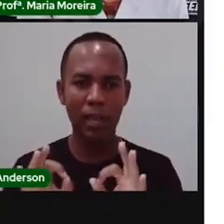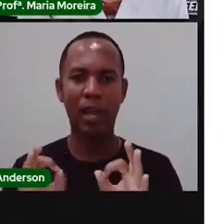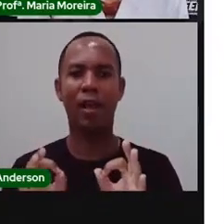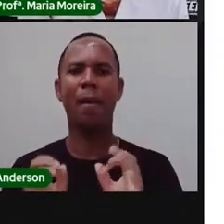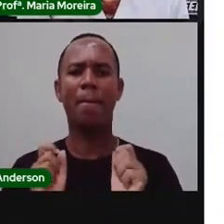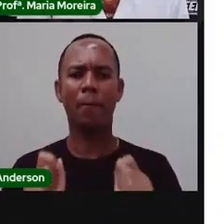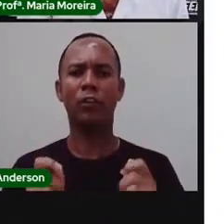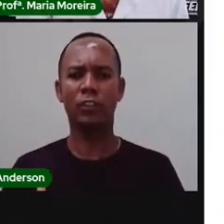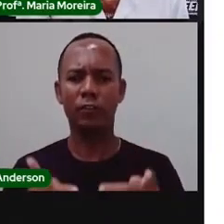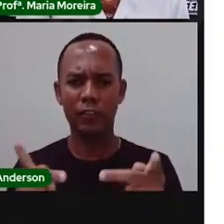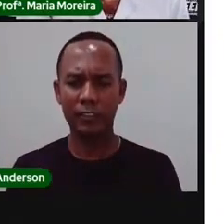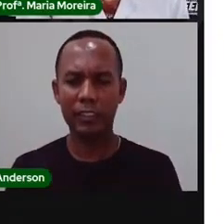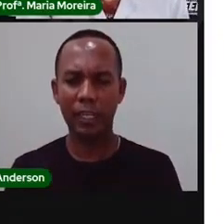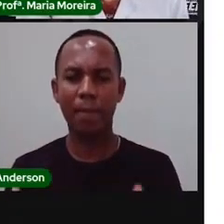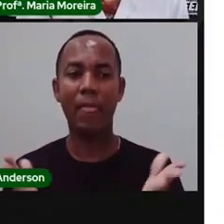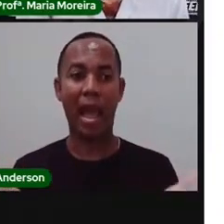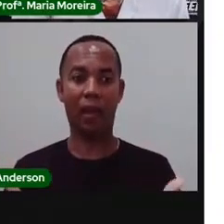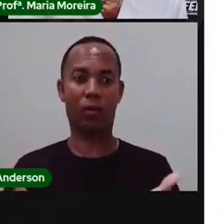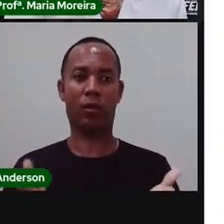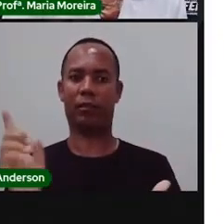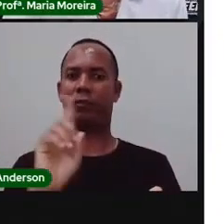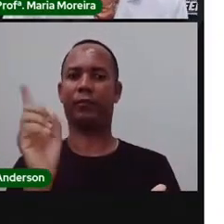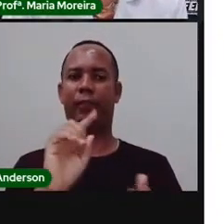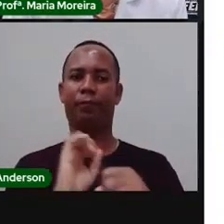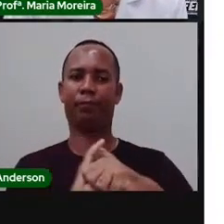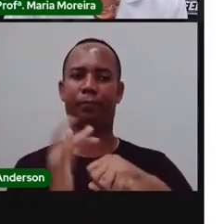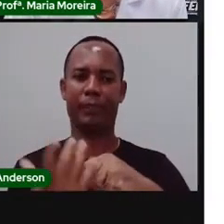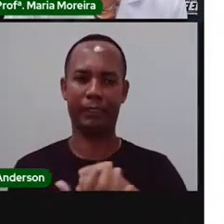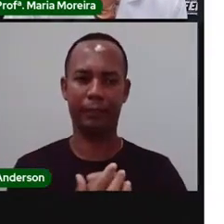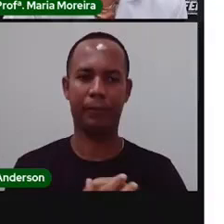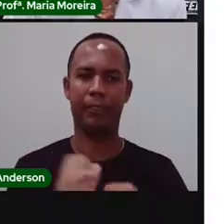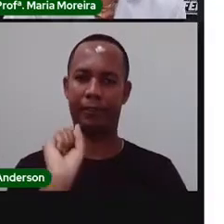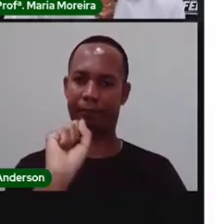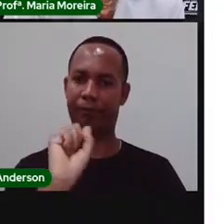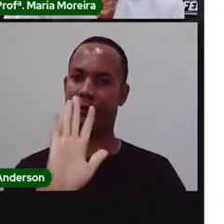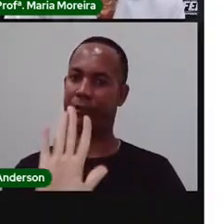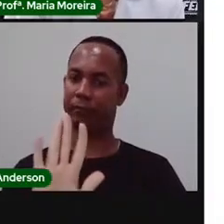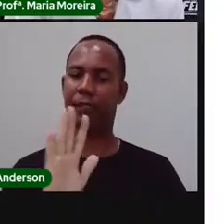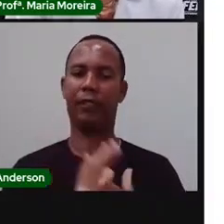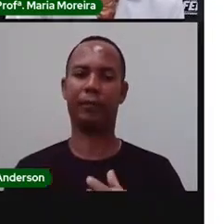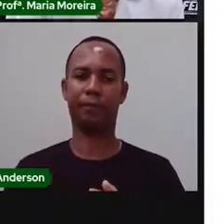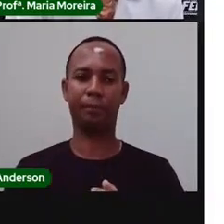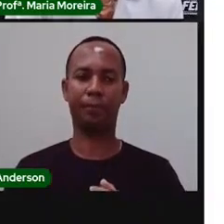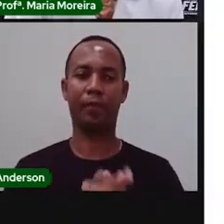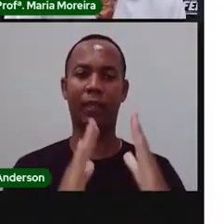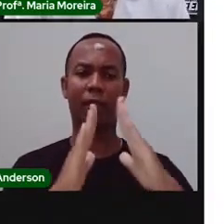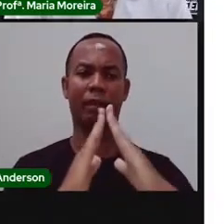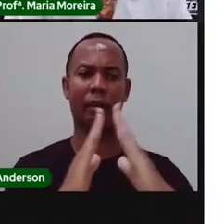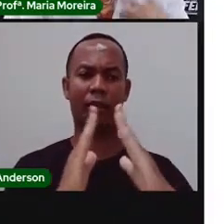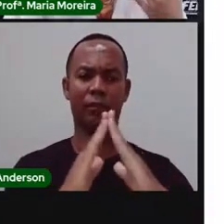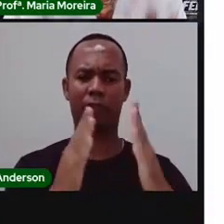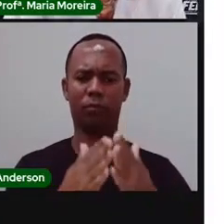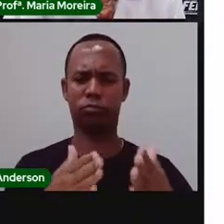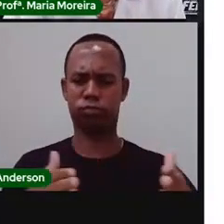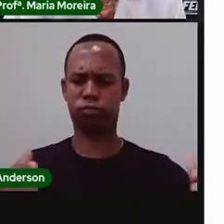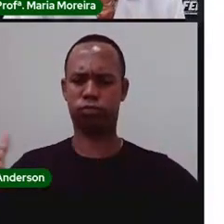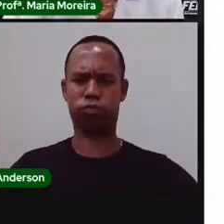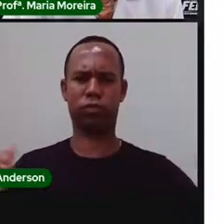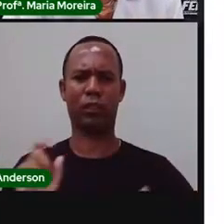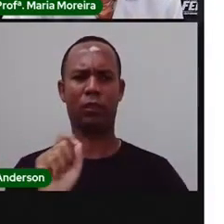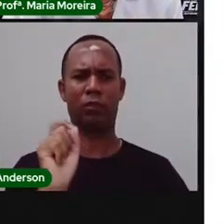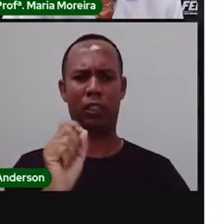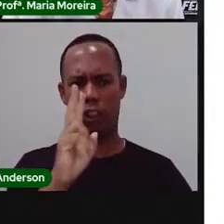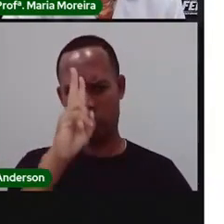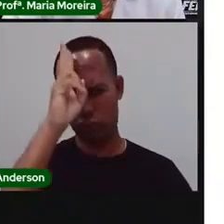pandemia, lembrem-se do isolamento social, tá? Bom, e esse casarão, na verdade, ele traz aí a história de